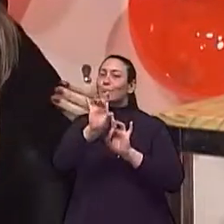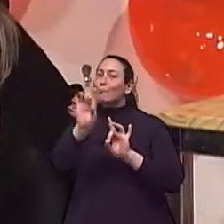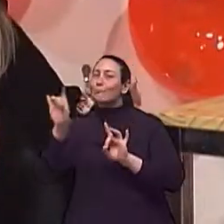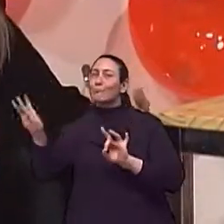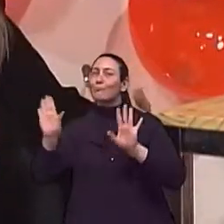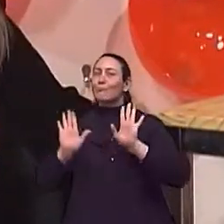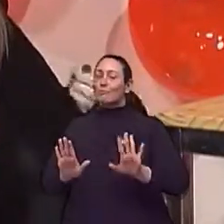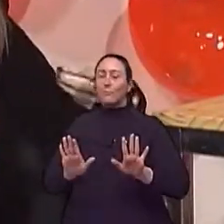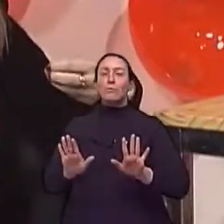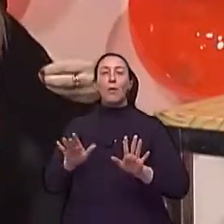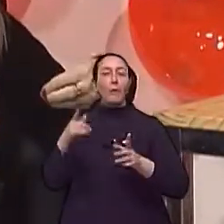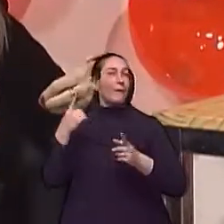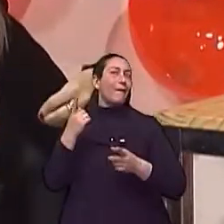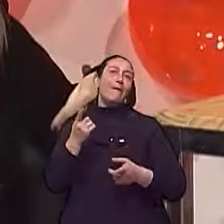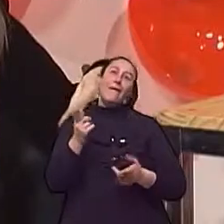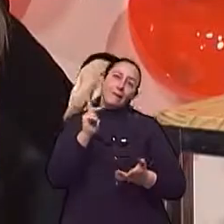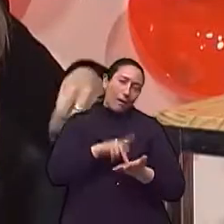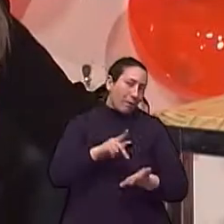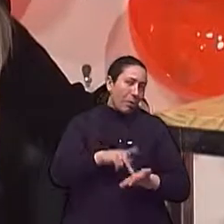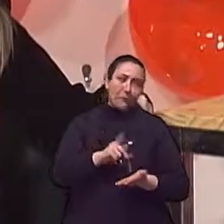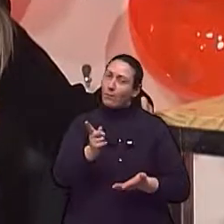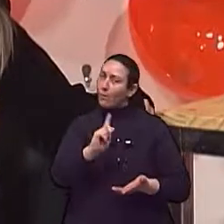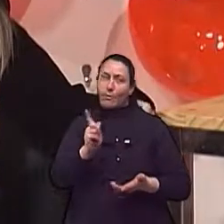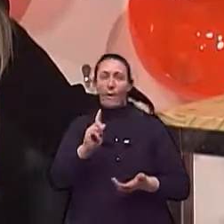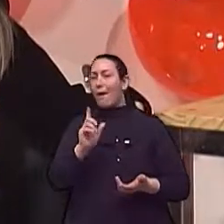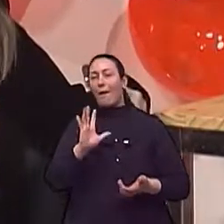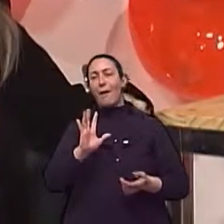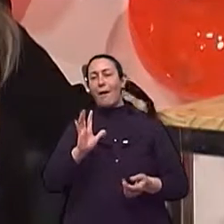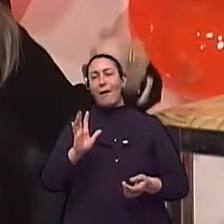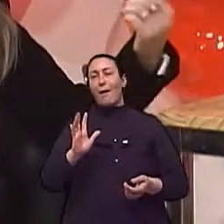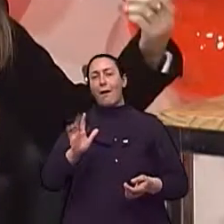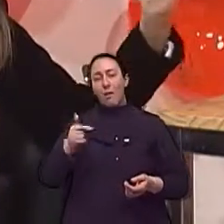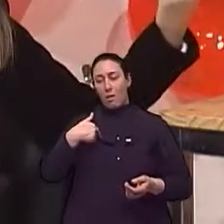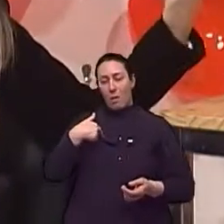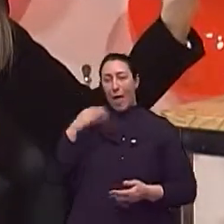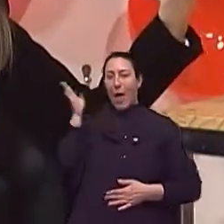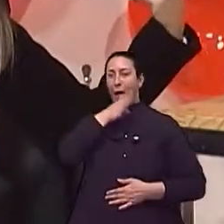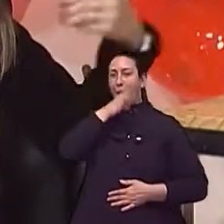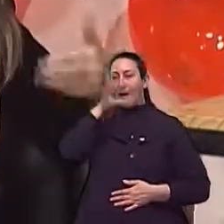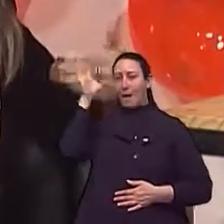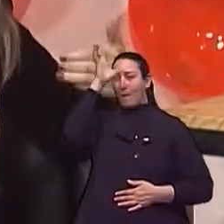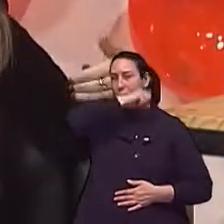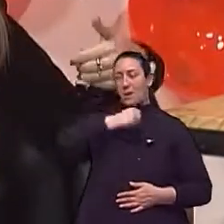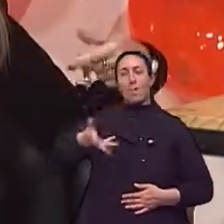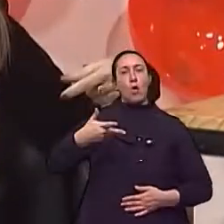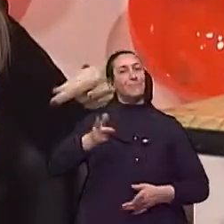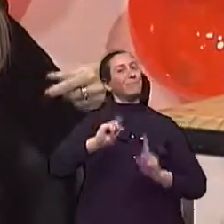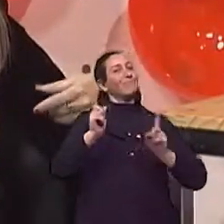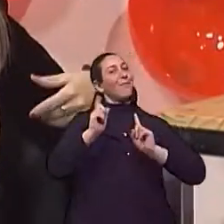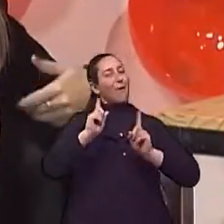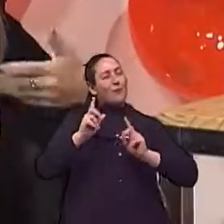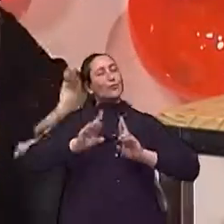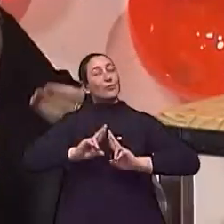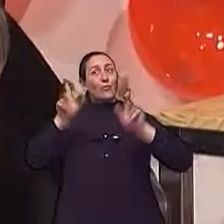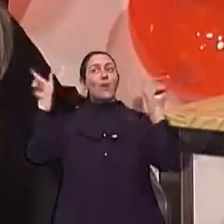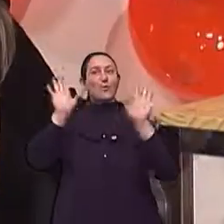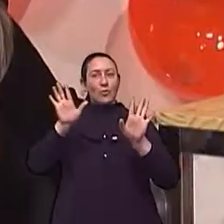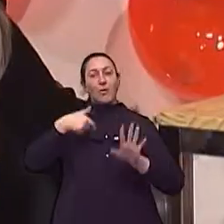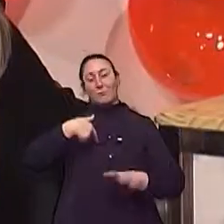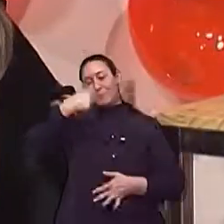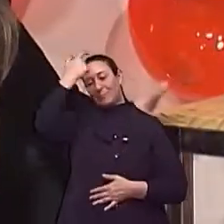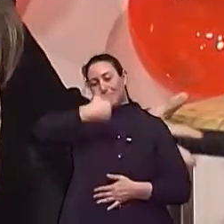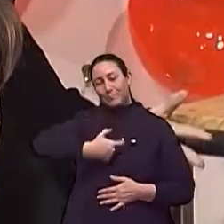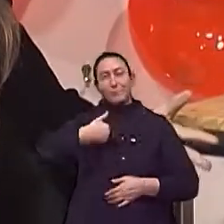não vai aprender com a mesma ã velocidade porque de novo é outro tempo e eu tenho muito menos tempo